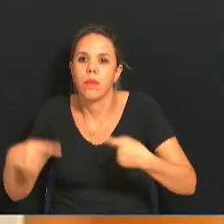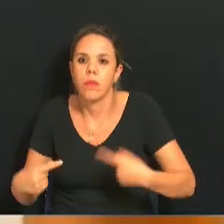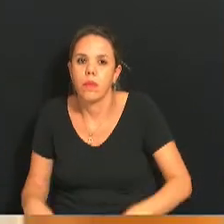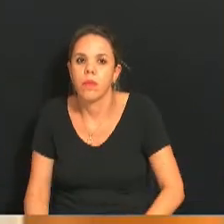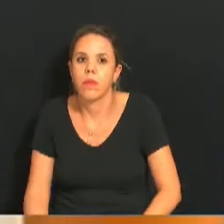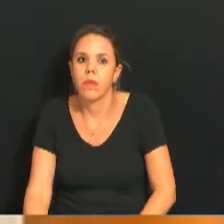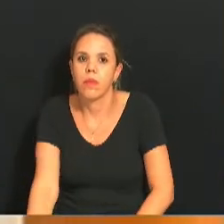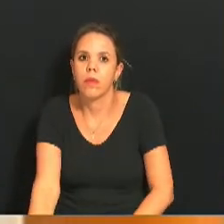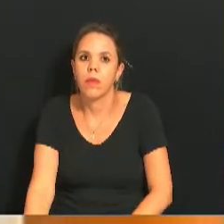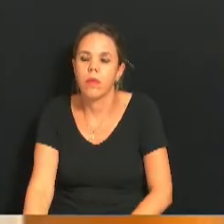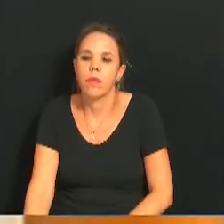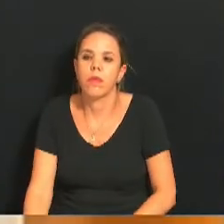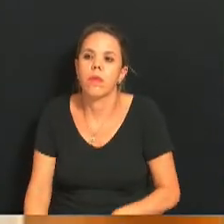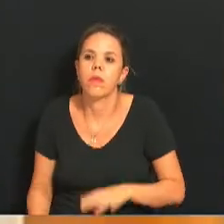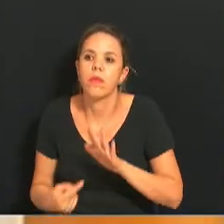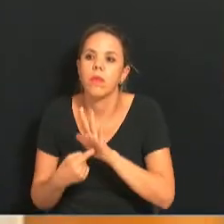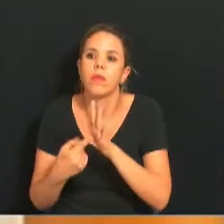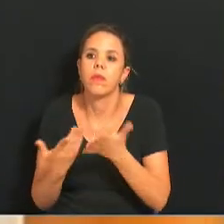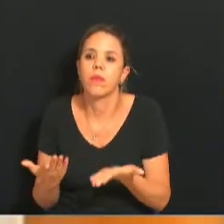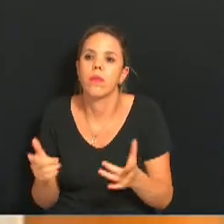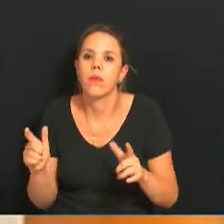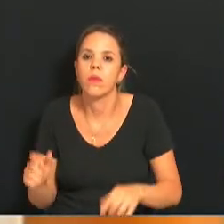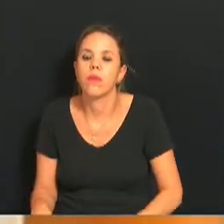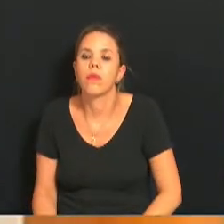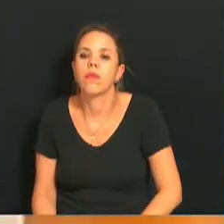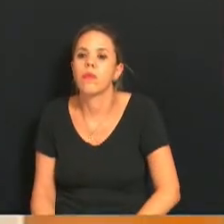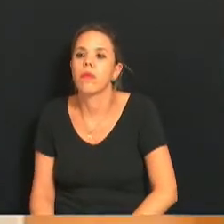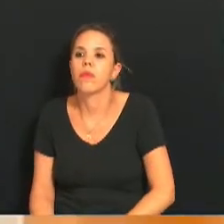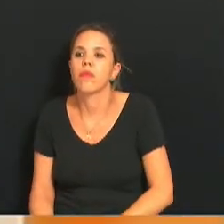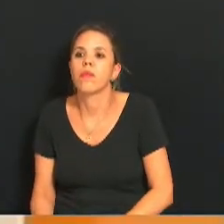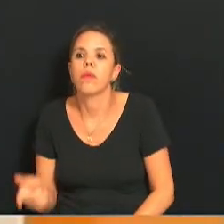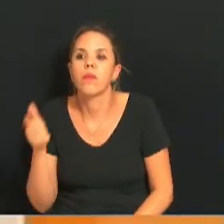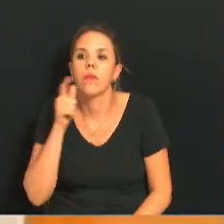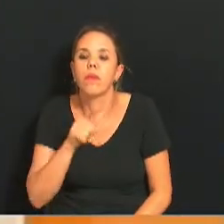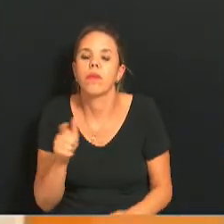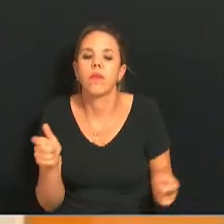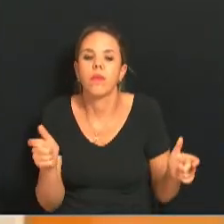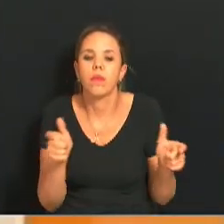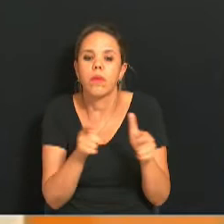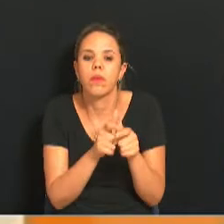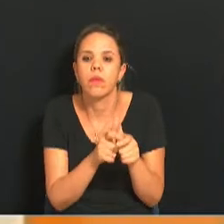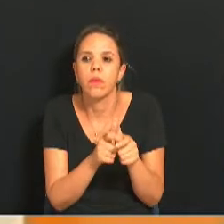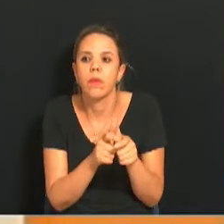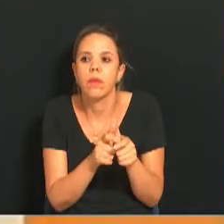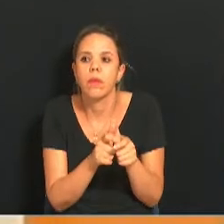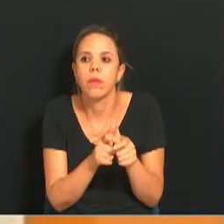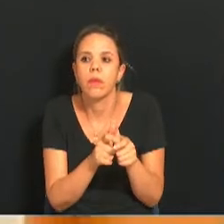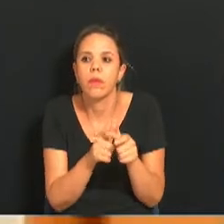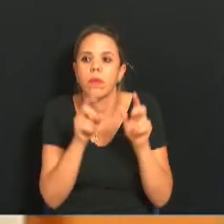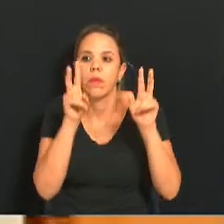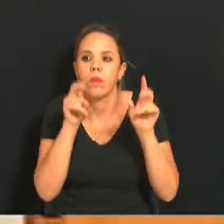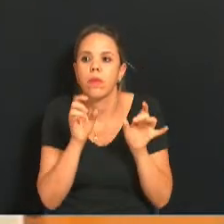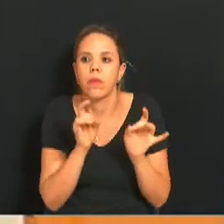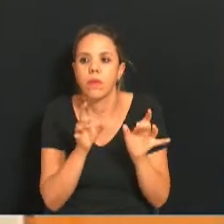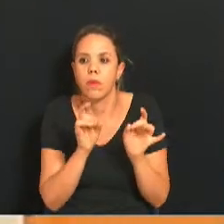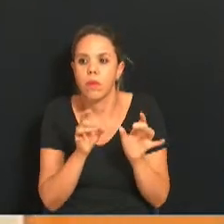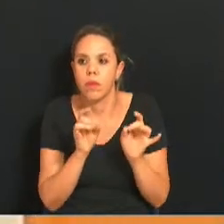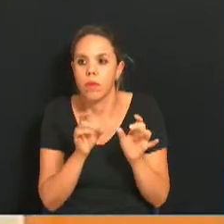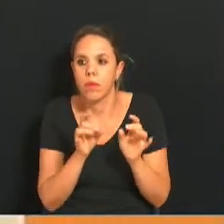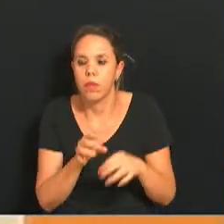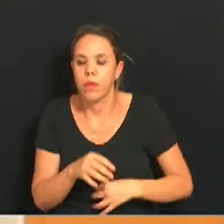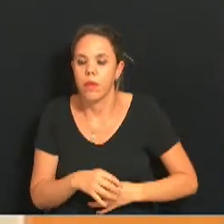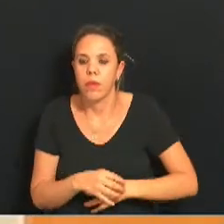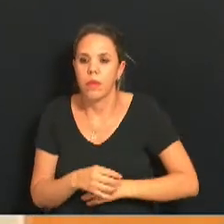o que a gente vai apresentar aqui é um espaço né que a gente conseguiu reduzir a a questão da venda né da